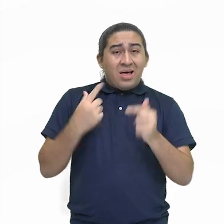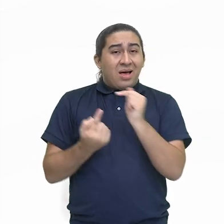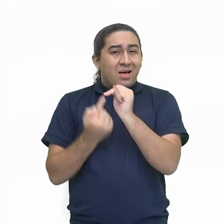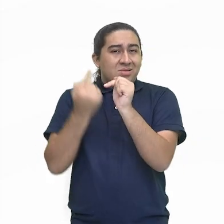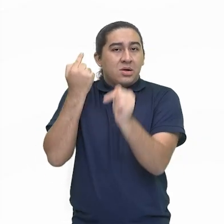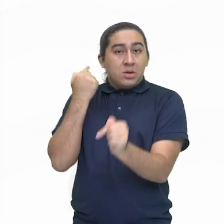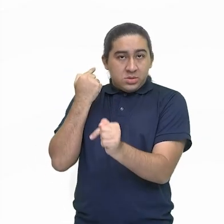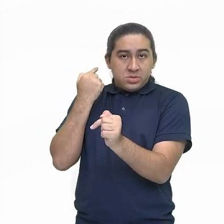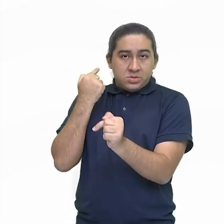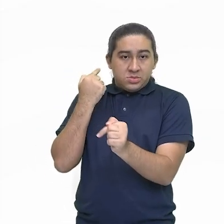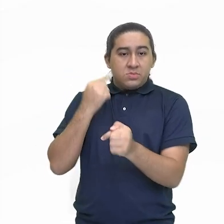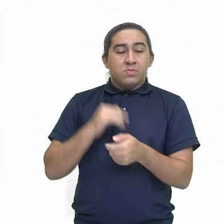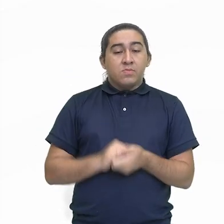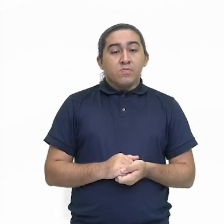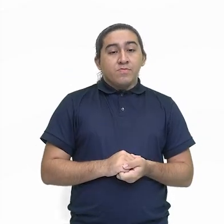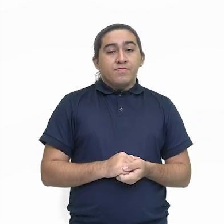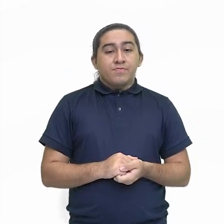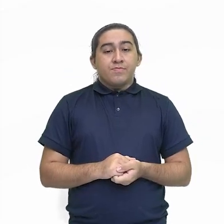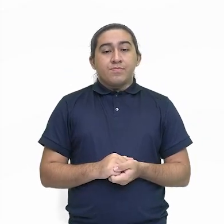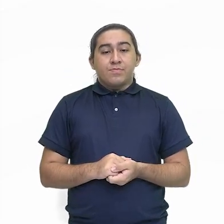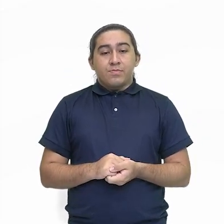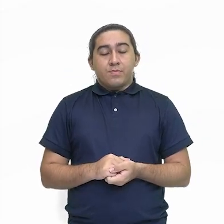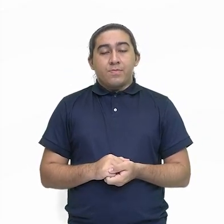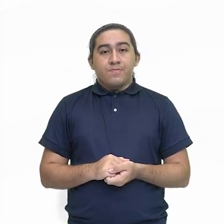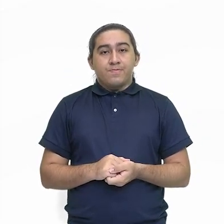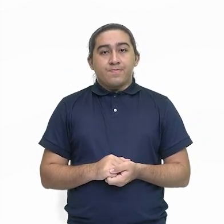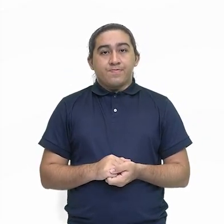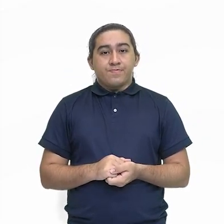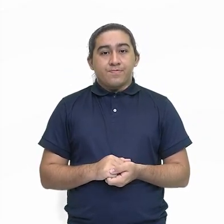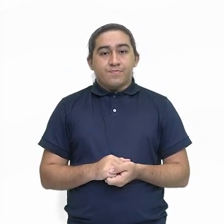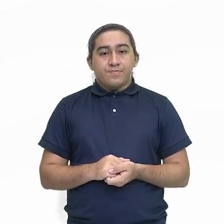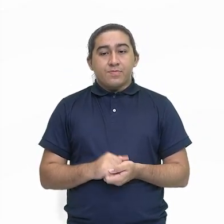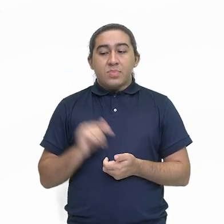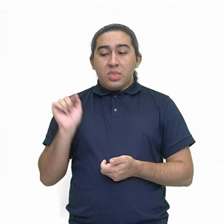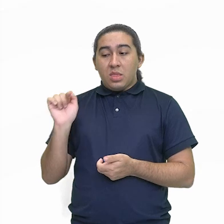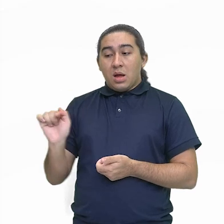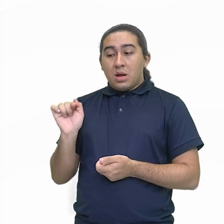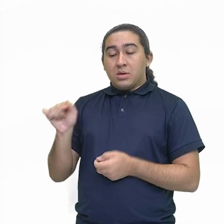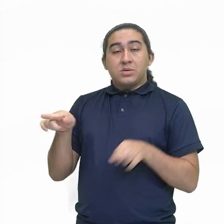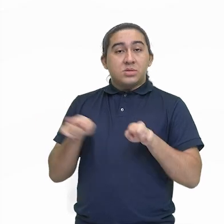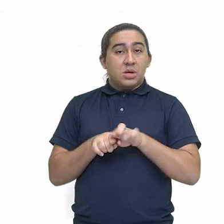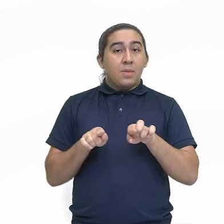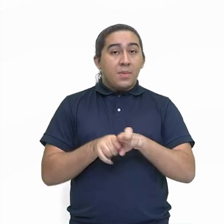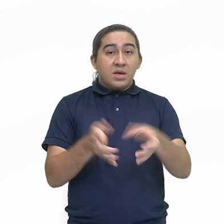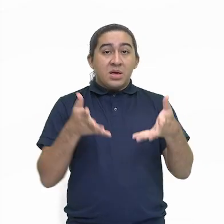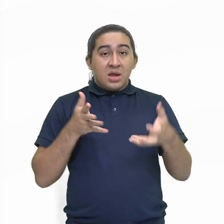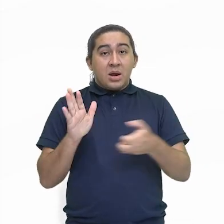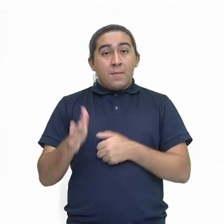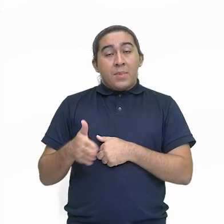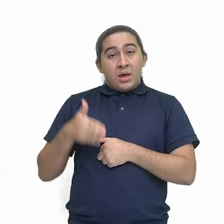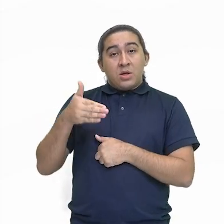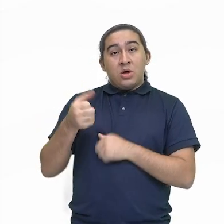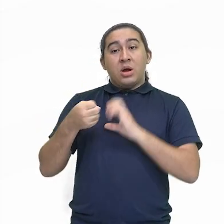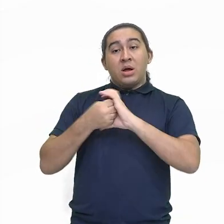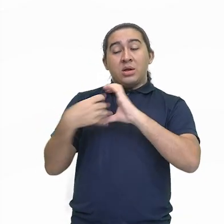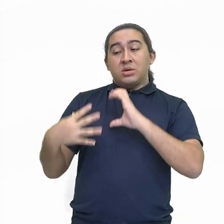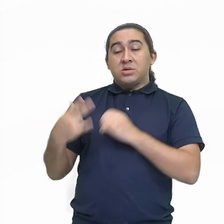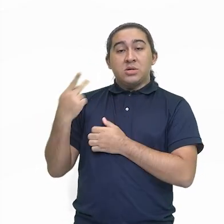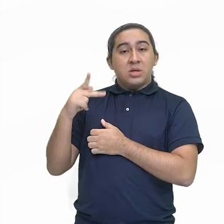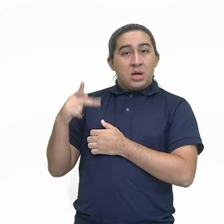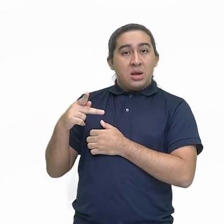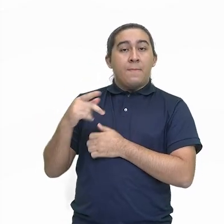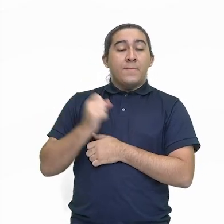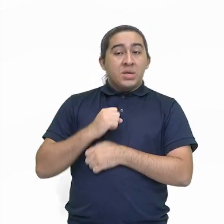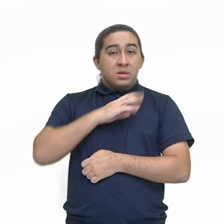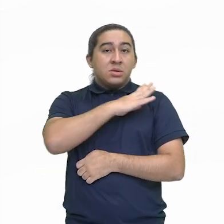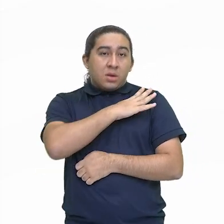né? Da mesma forma que isso estava funcionando, a União Soviética também buscou melhorar suas características